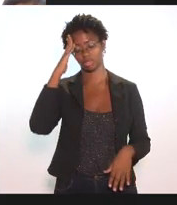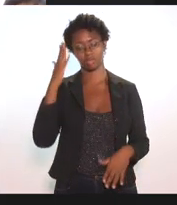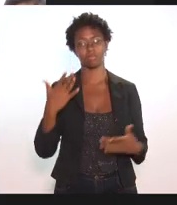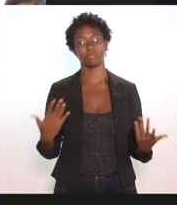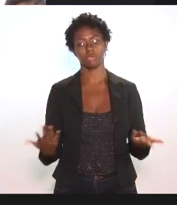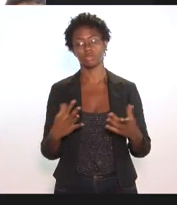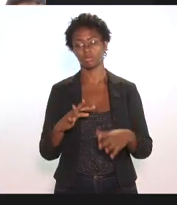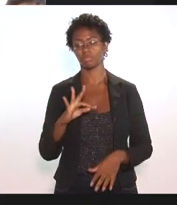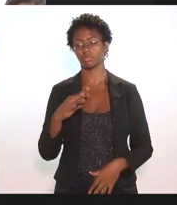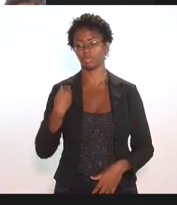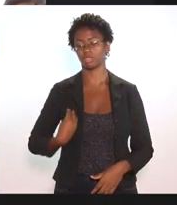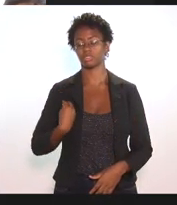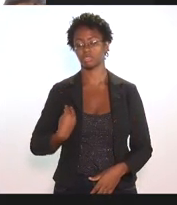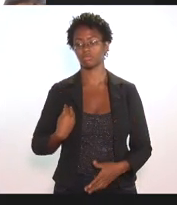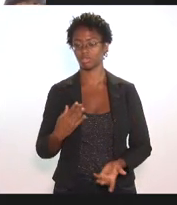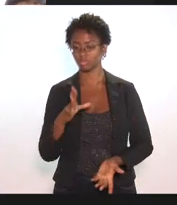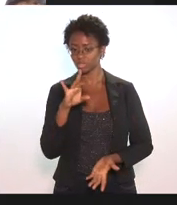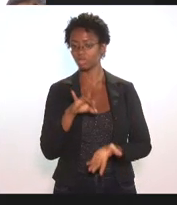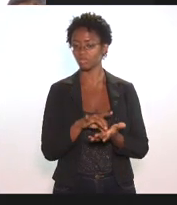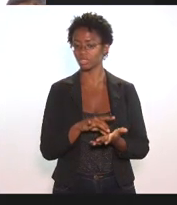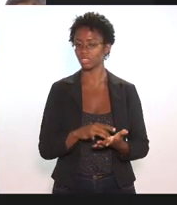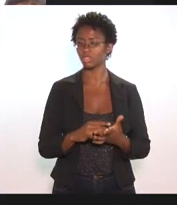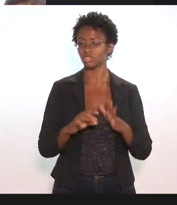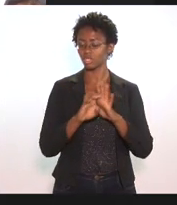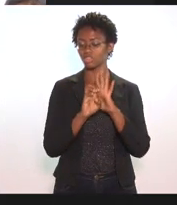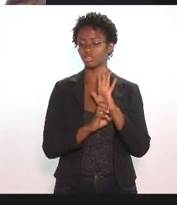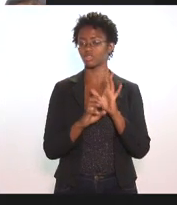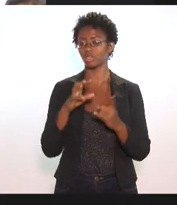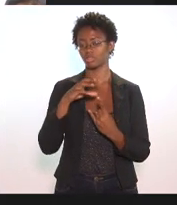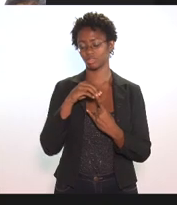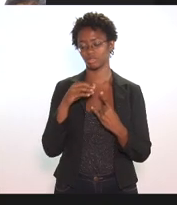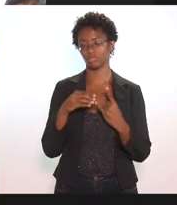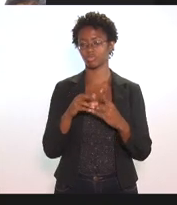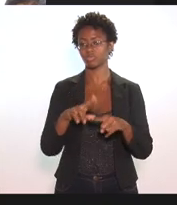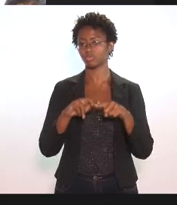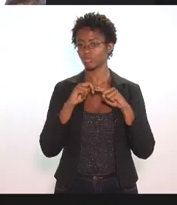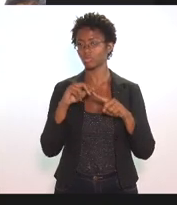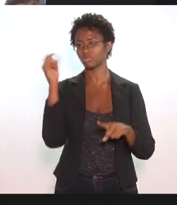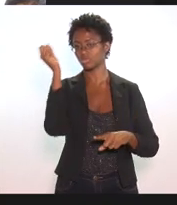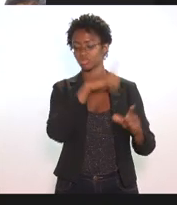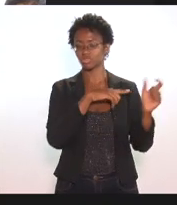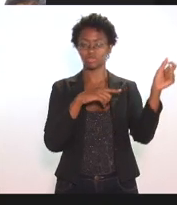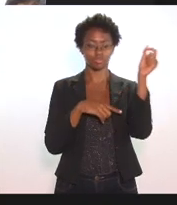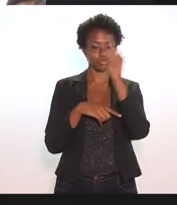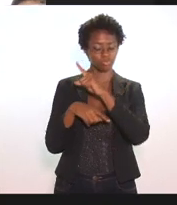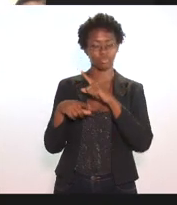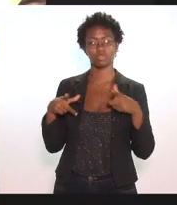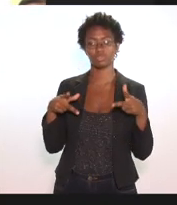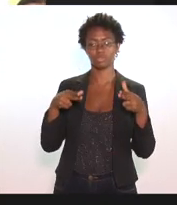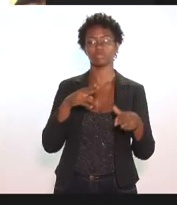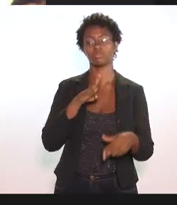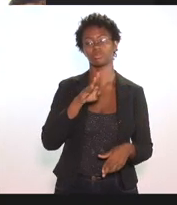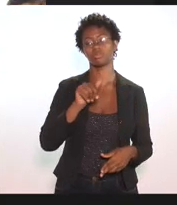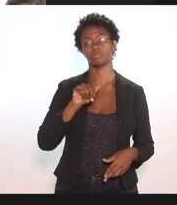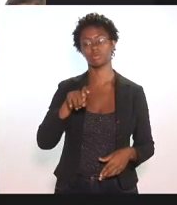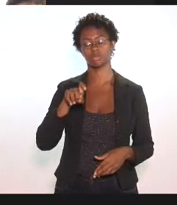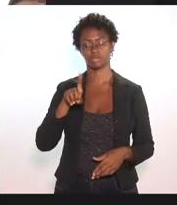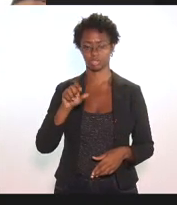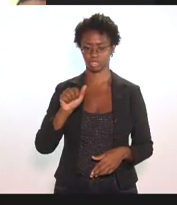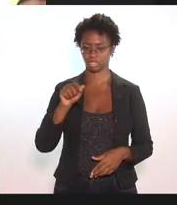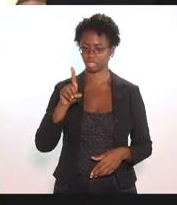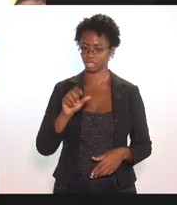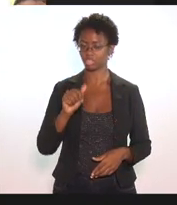participar efetivamente, né, do edital da Fiocruz. Porque eu vejo com muita dificuldade o povo da Baixada Fluminense,